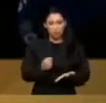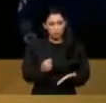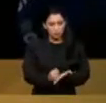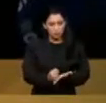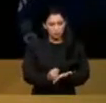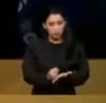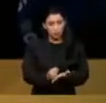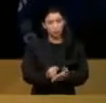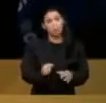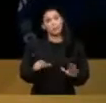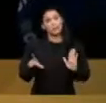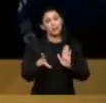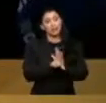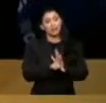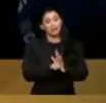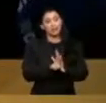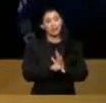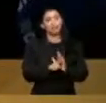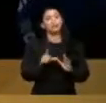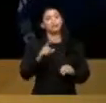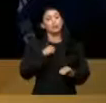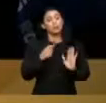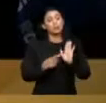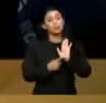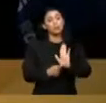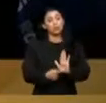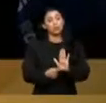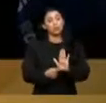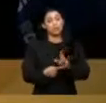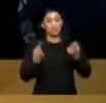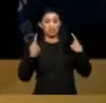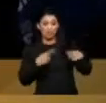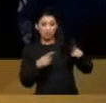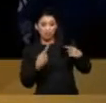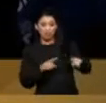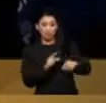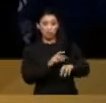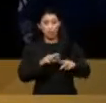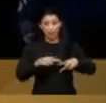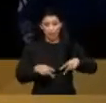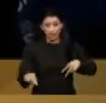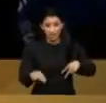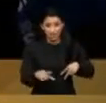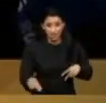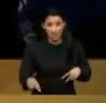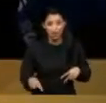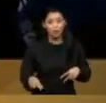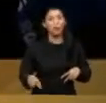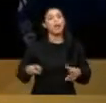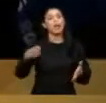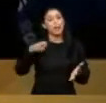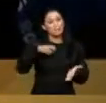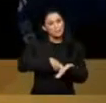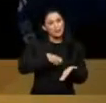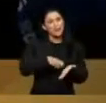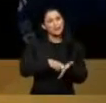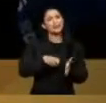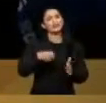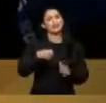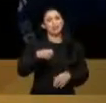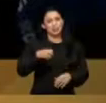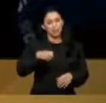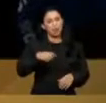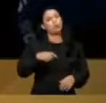145, parágrafo único, demonstra que o crime de injúria racial é de ação penal pública condicionada à representação do